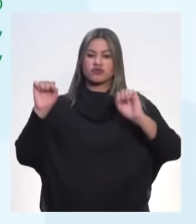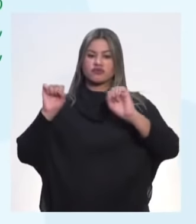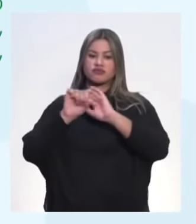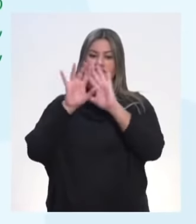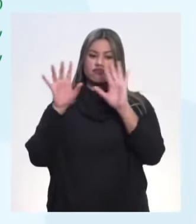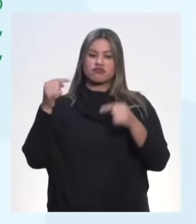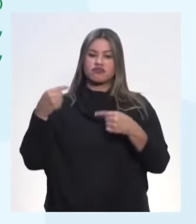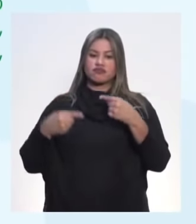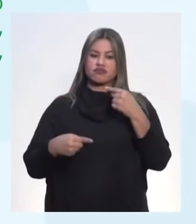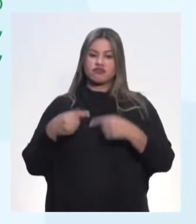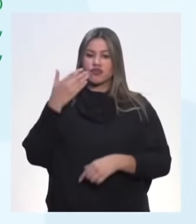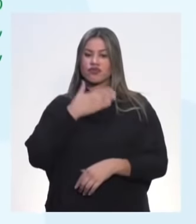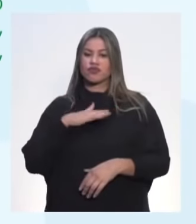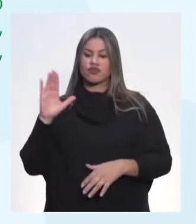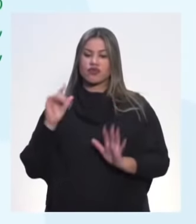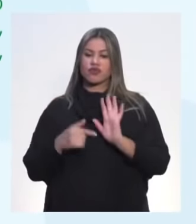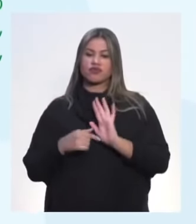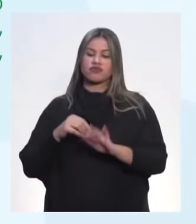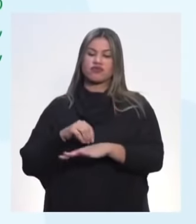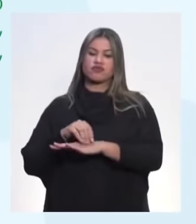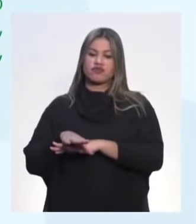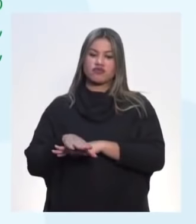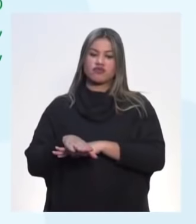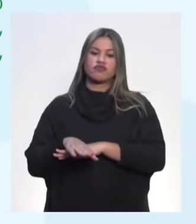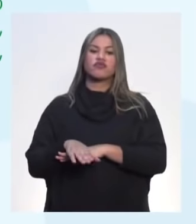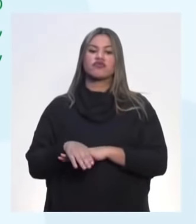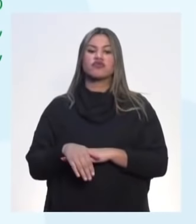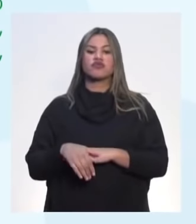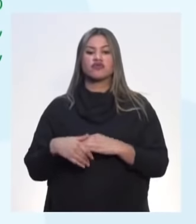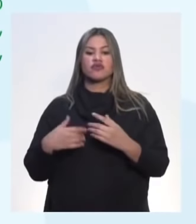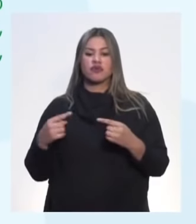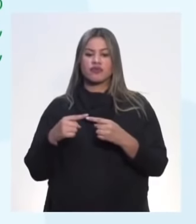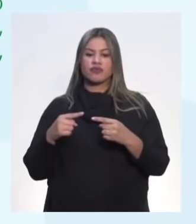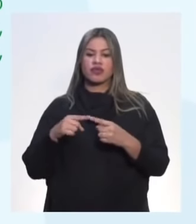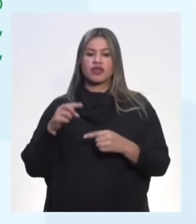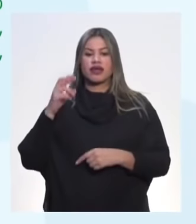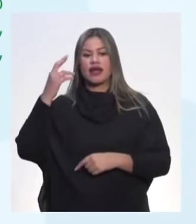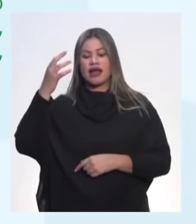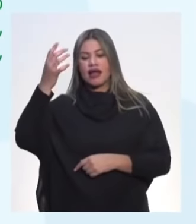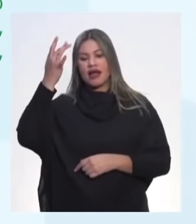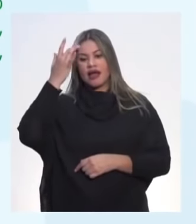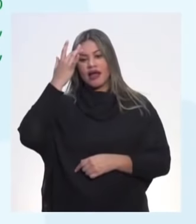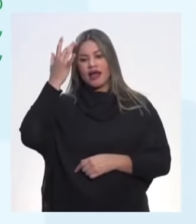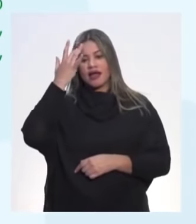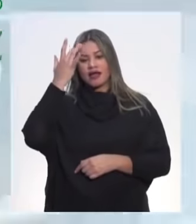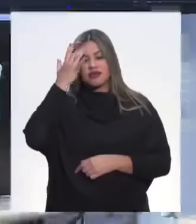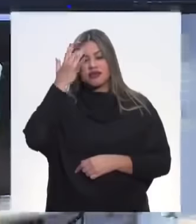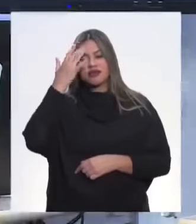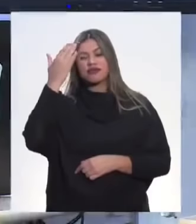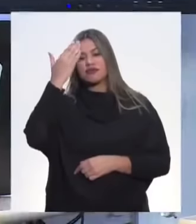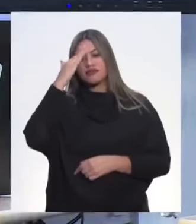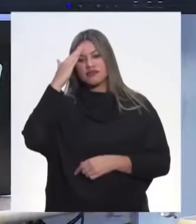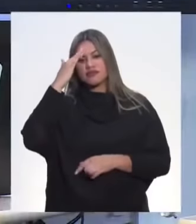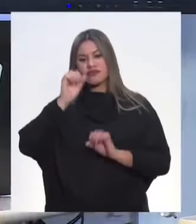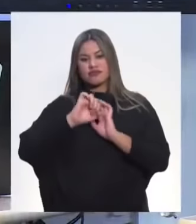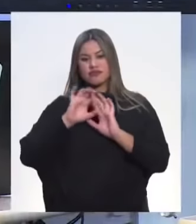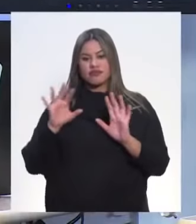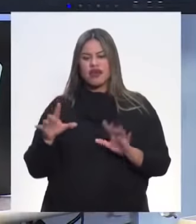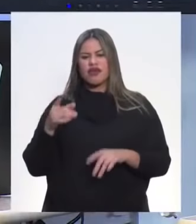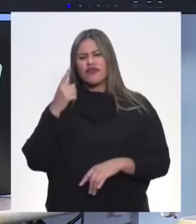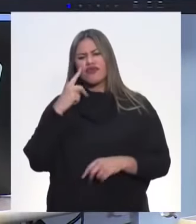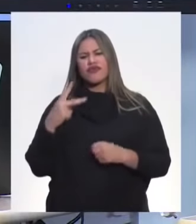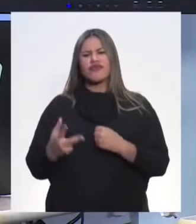aclarar, discutir, provar e recomendar alguma coisa, recorrendo à razão e ao entendimento. Então, olha o tanto de verbo aí,